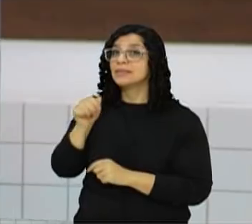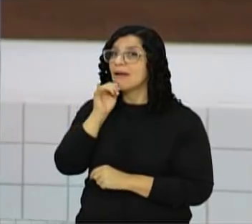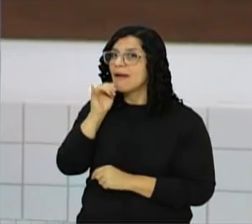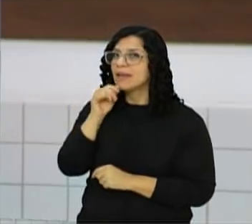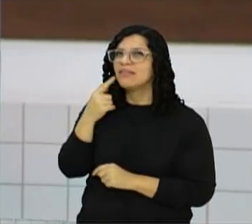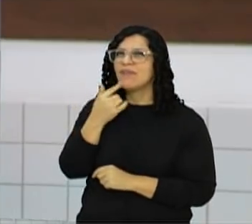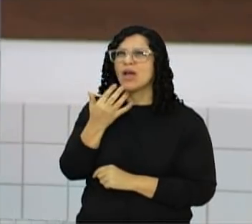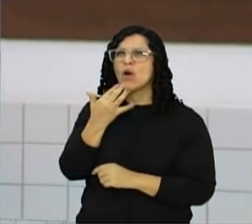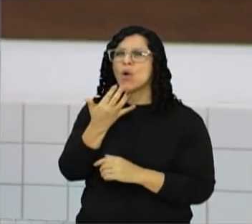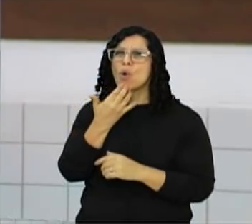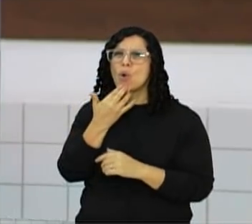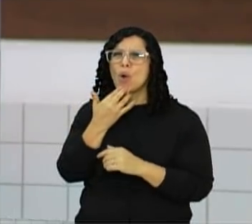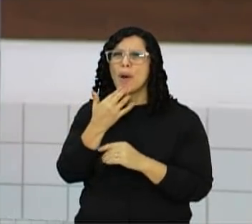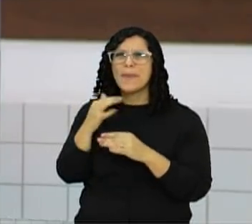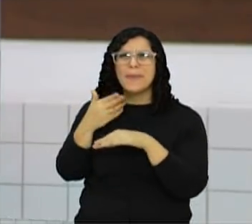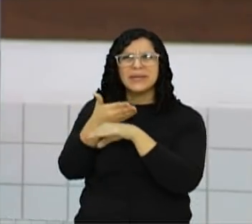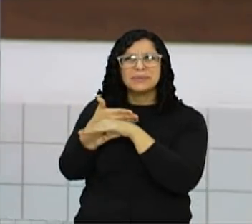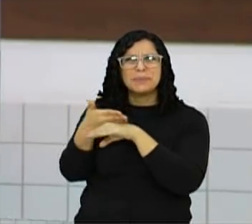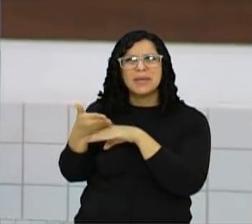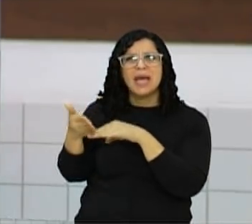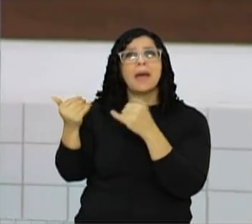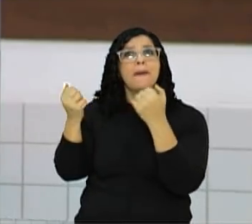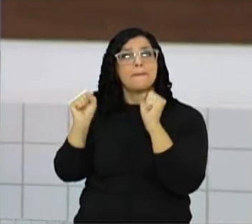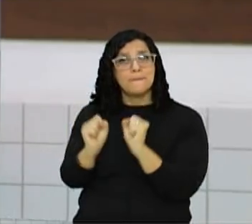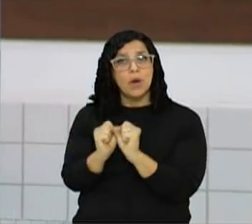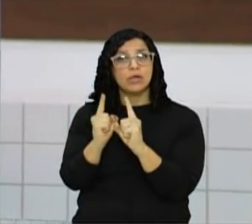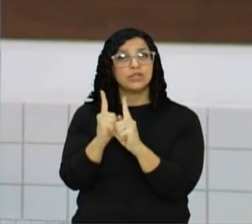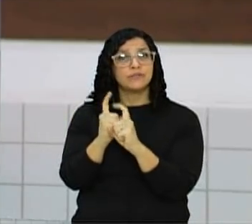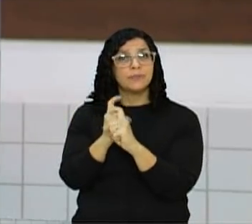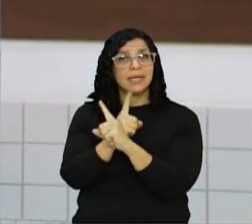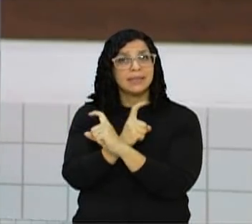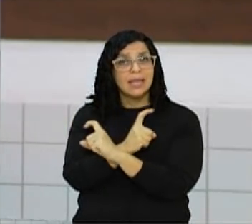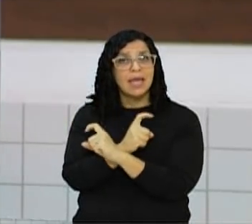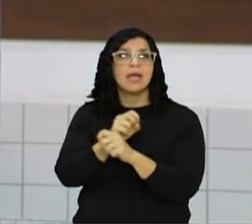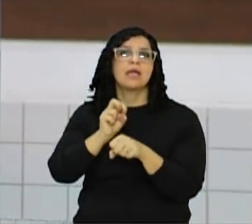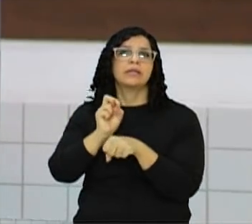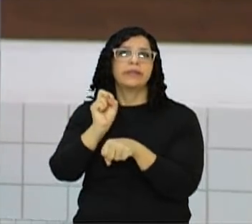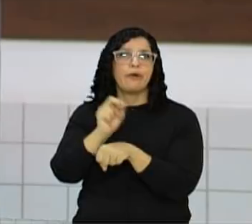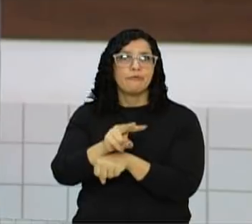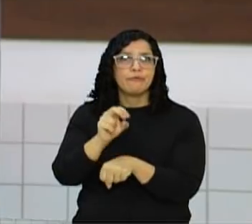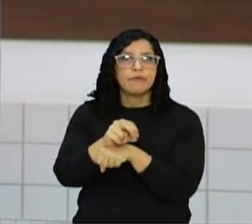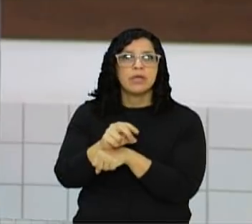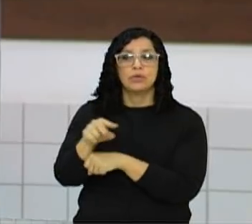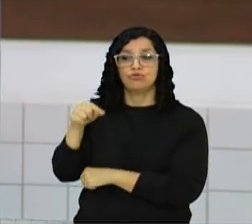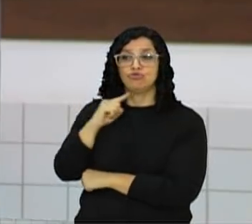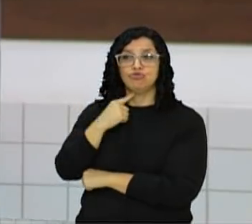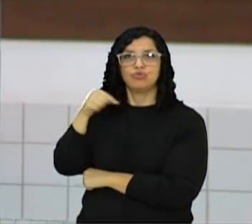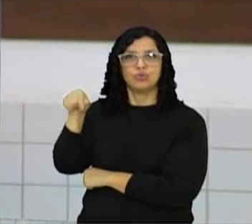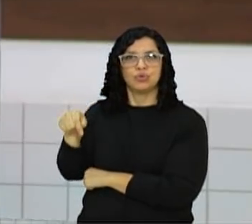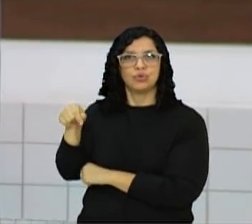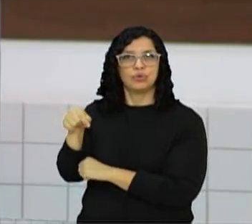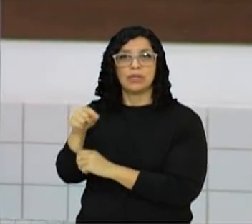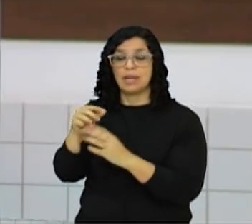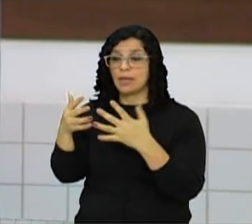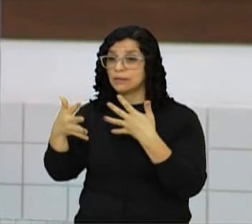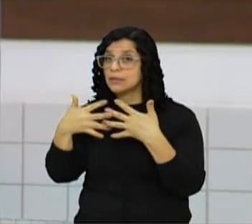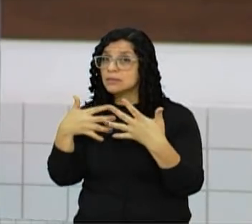turva. Ainda ela pode conter um agente patogênico. Ela está clara, ela está